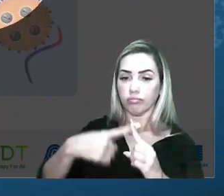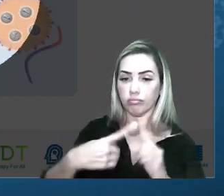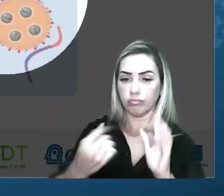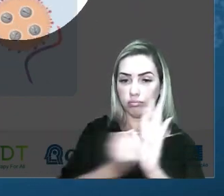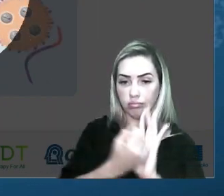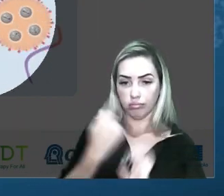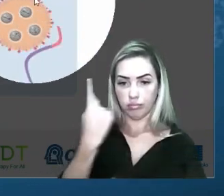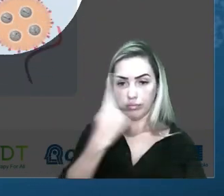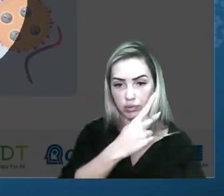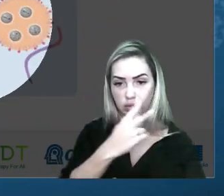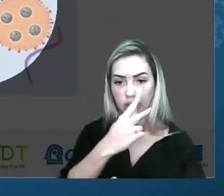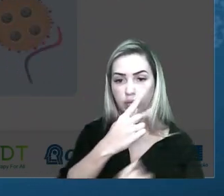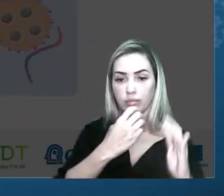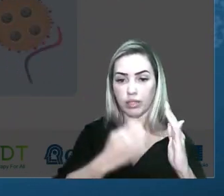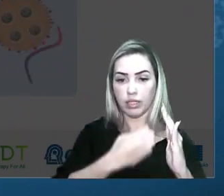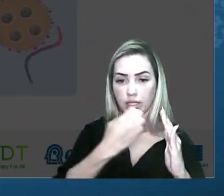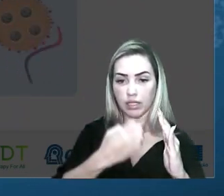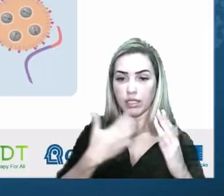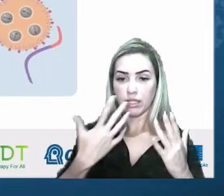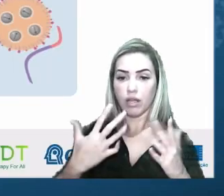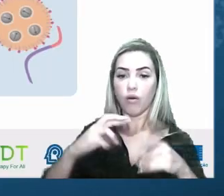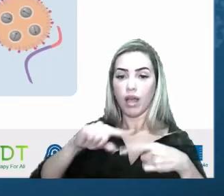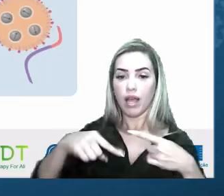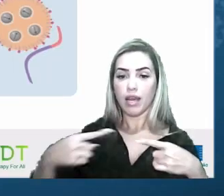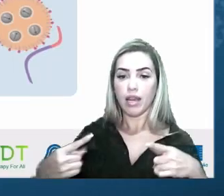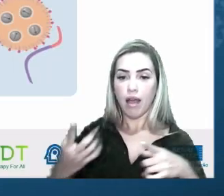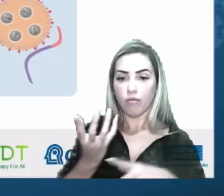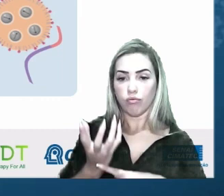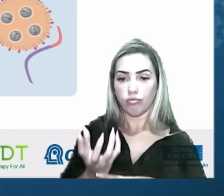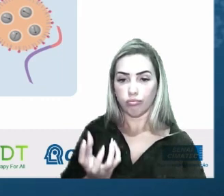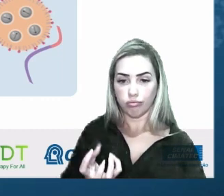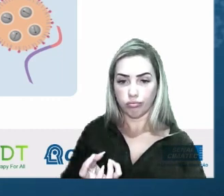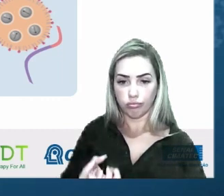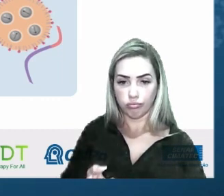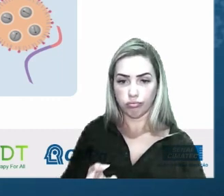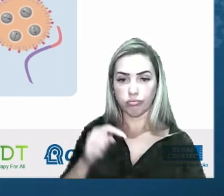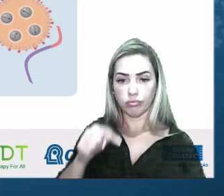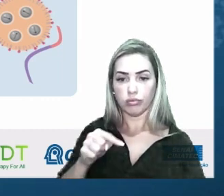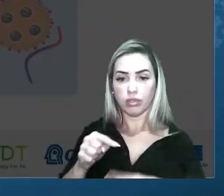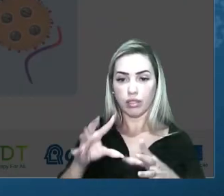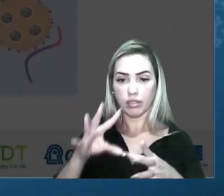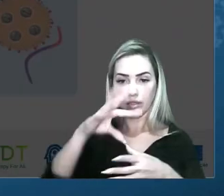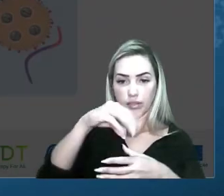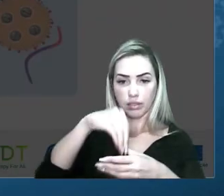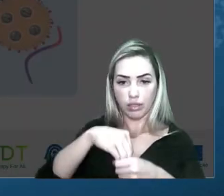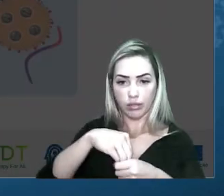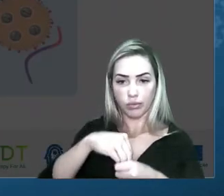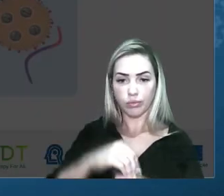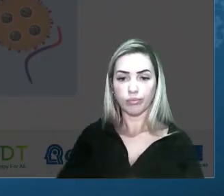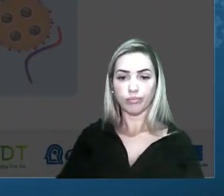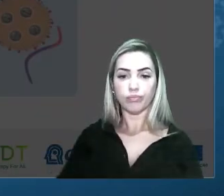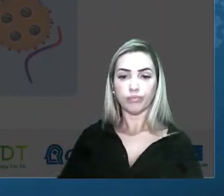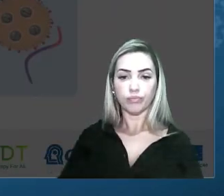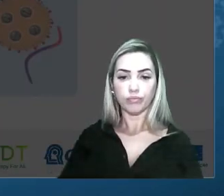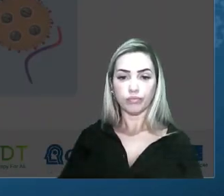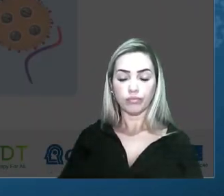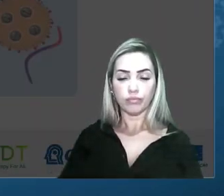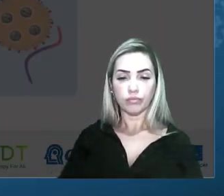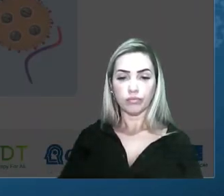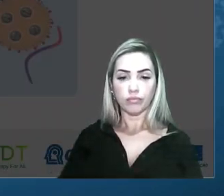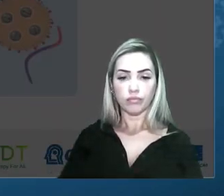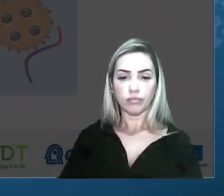Então, o RNA fica absorvido nessa partícula. Então, é